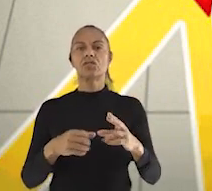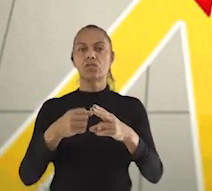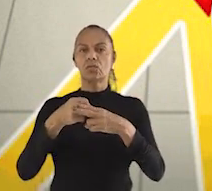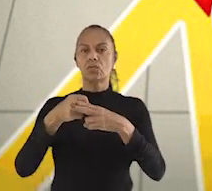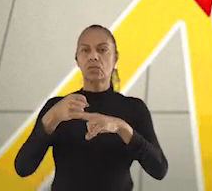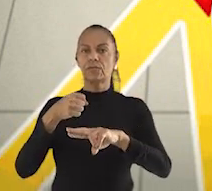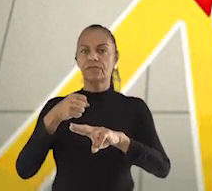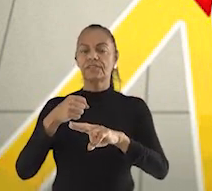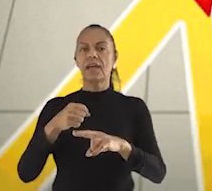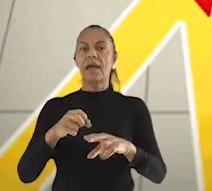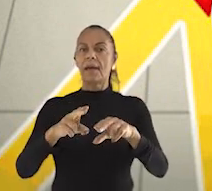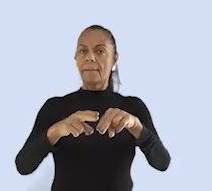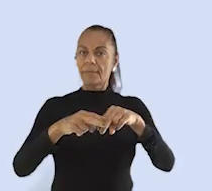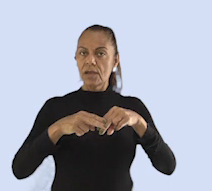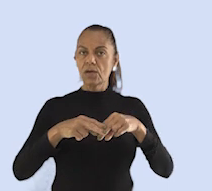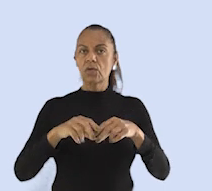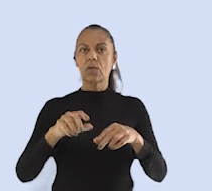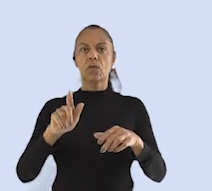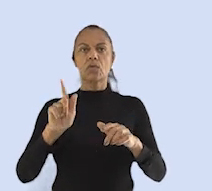site Google Earth.